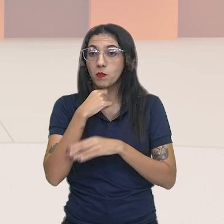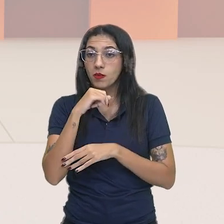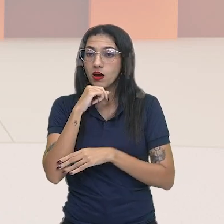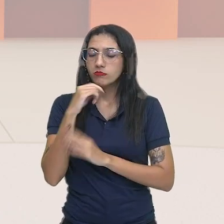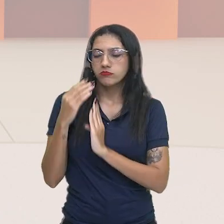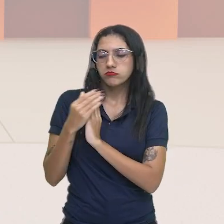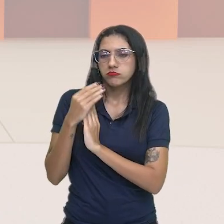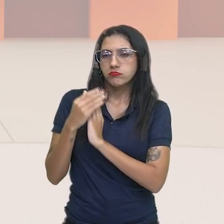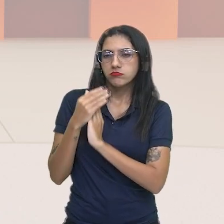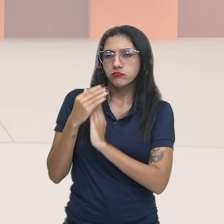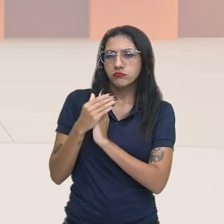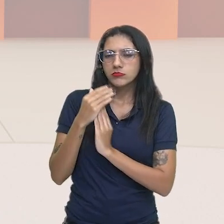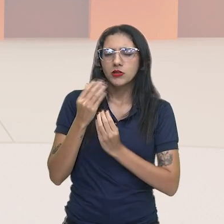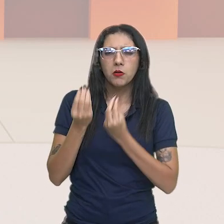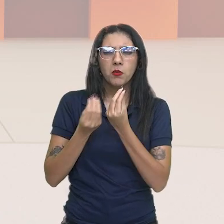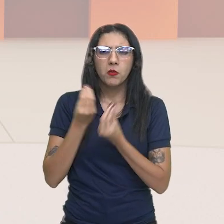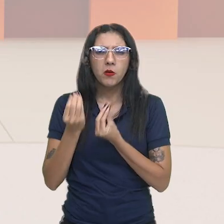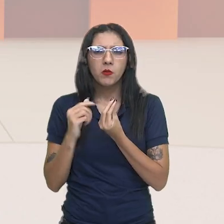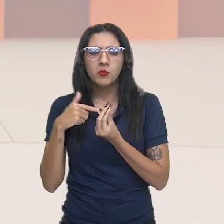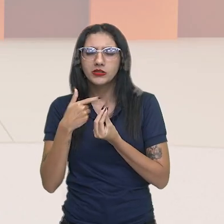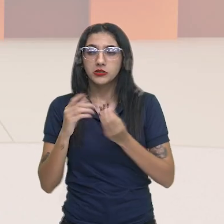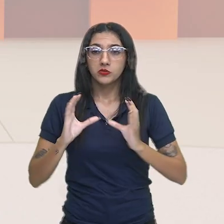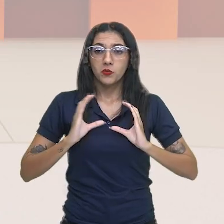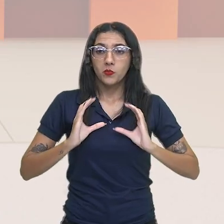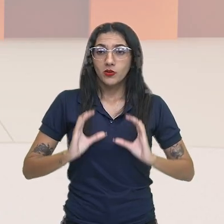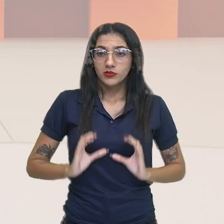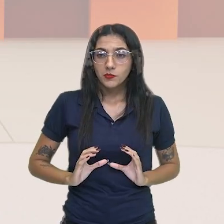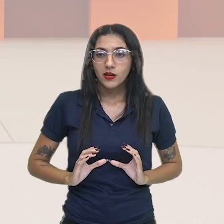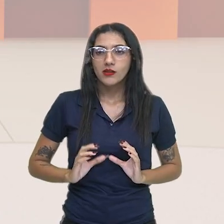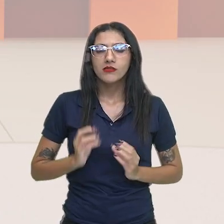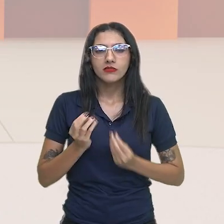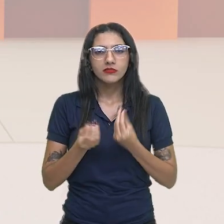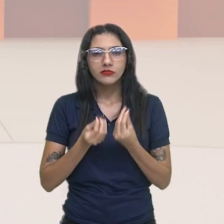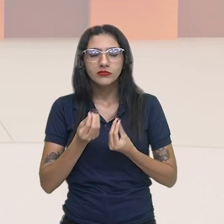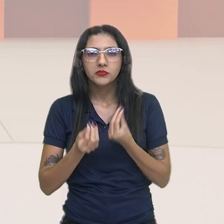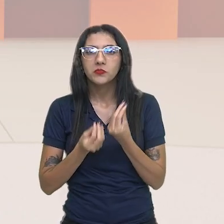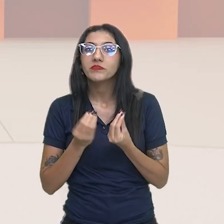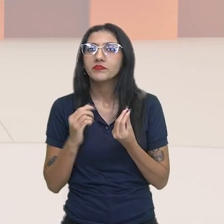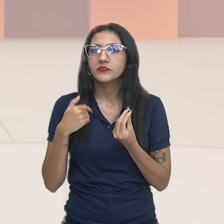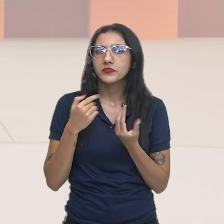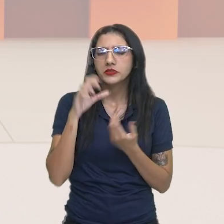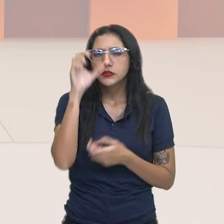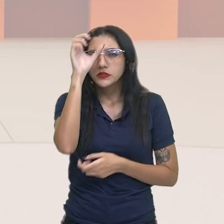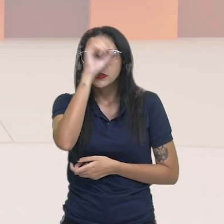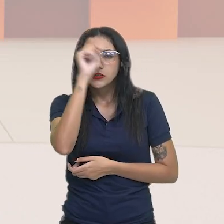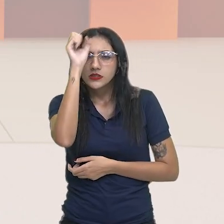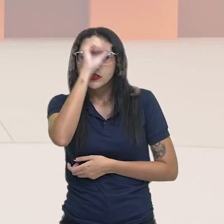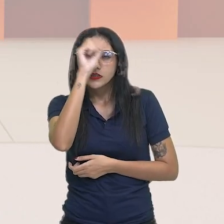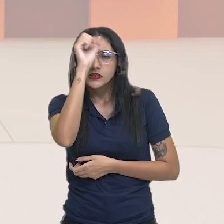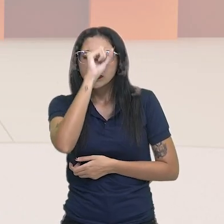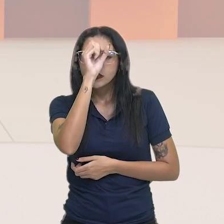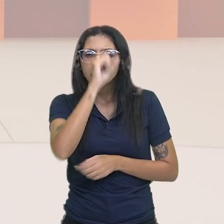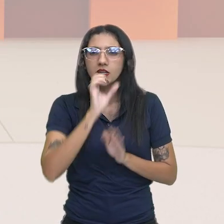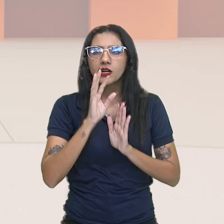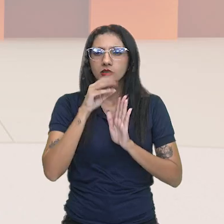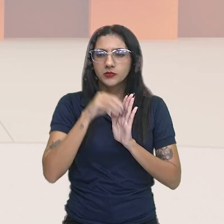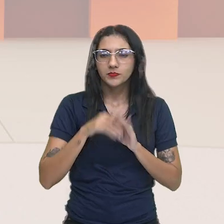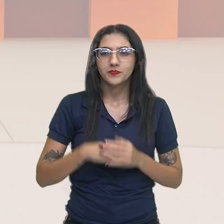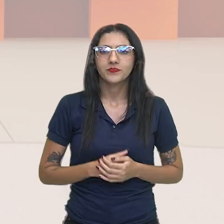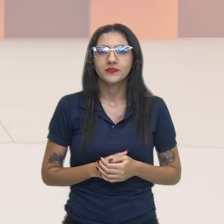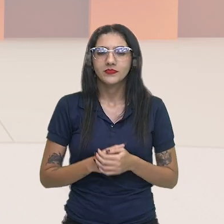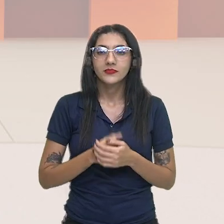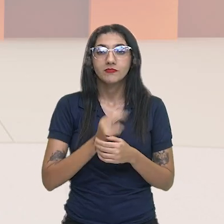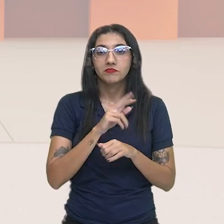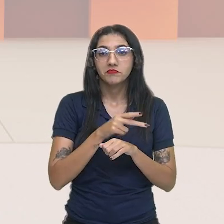como que a gente tem que se comportar, na questão do comportamento. Nós vamos moldar, né, dentro desse processo. Depois nós